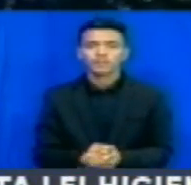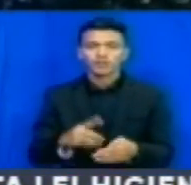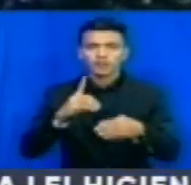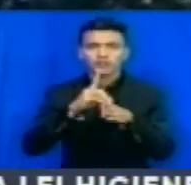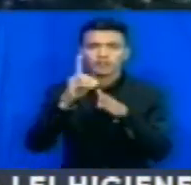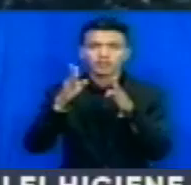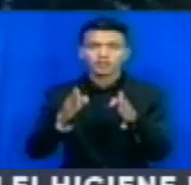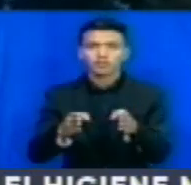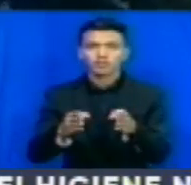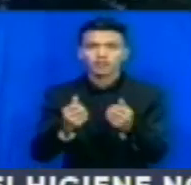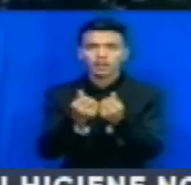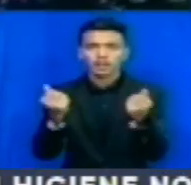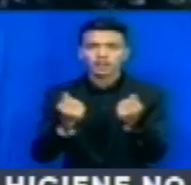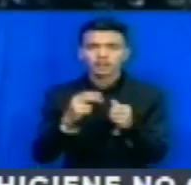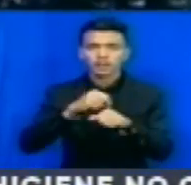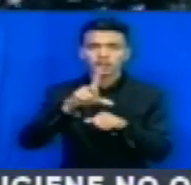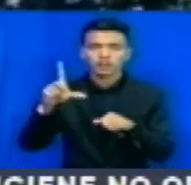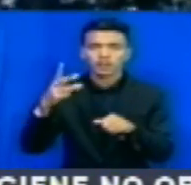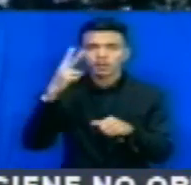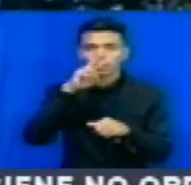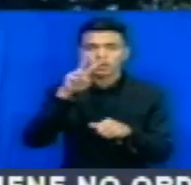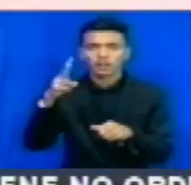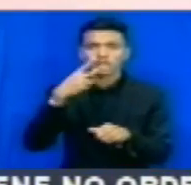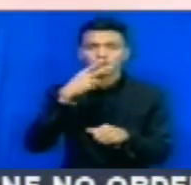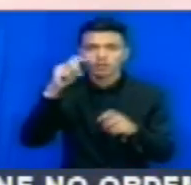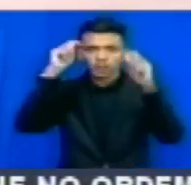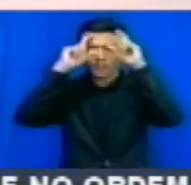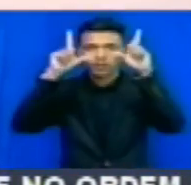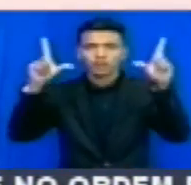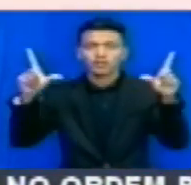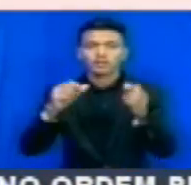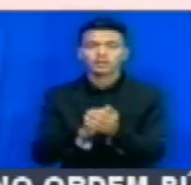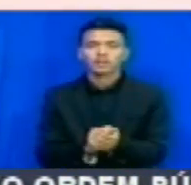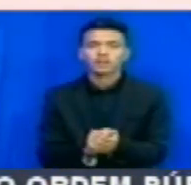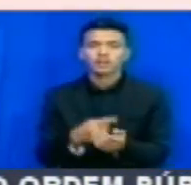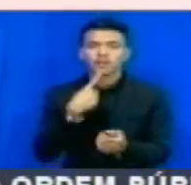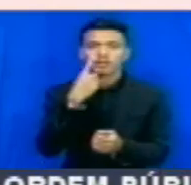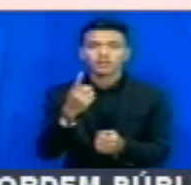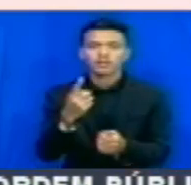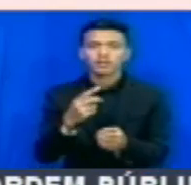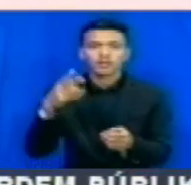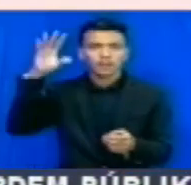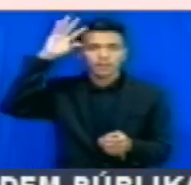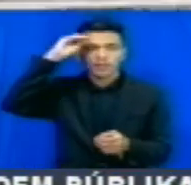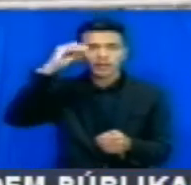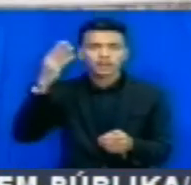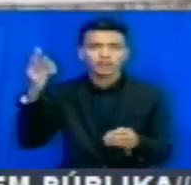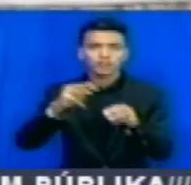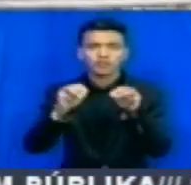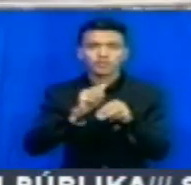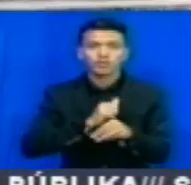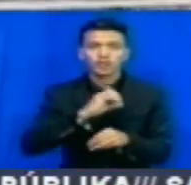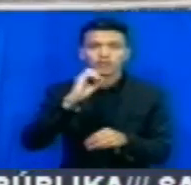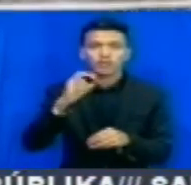Diretor Executivo Aliança Nacional Controlo Tabaco Timor-Leste, Sansu Fernandes Ateten, total mane e município Ainaro nebe